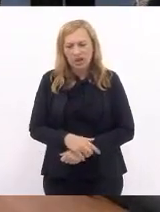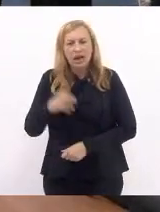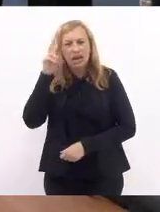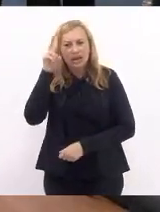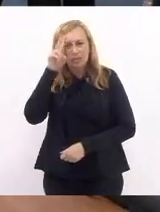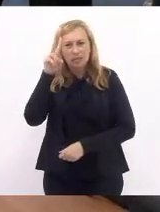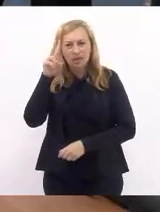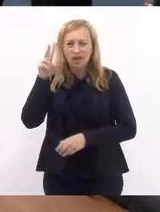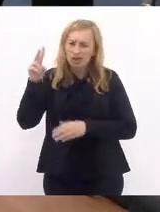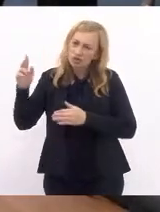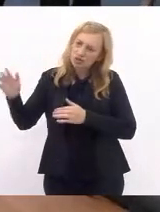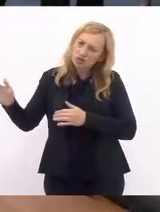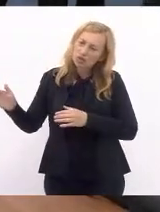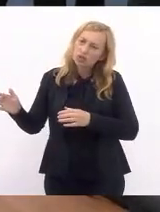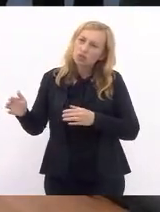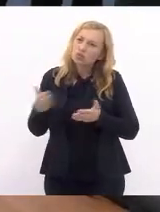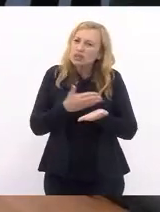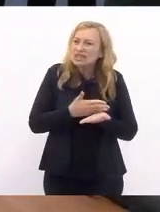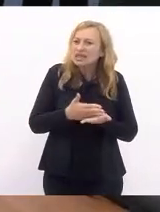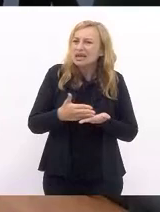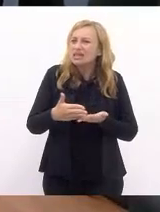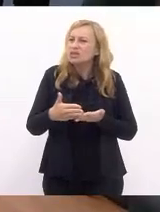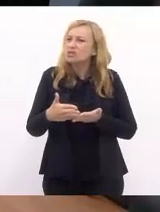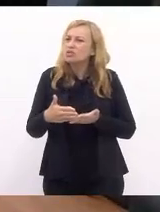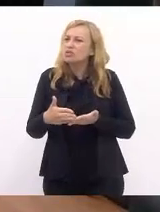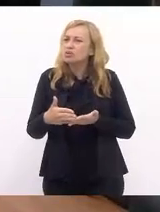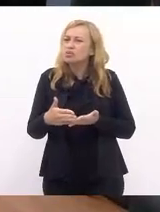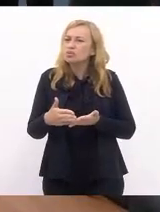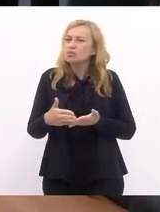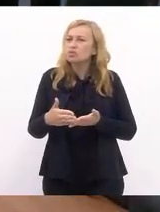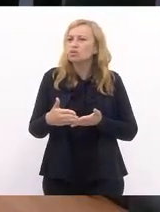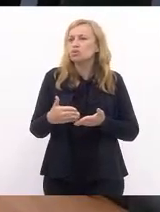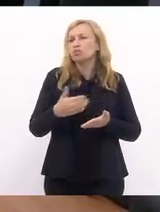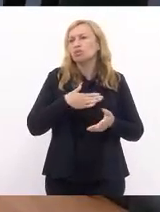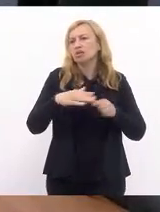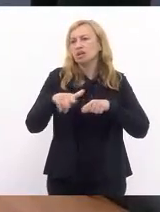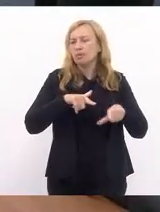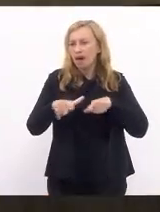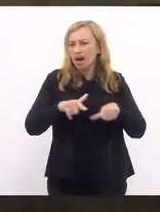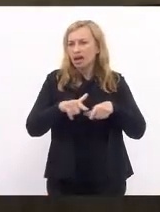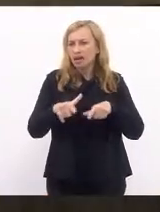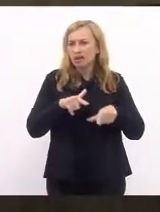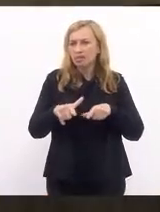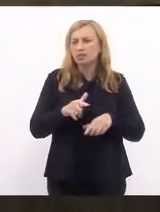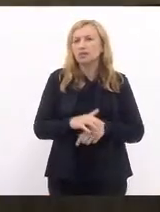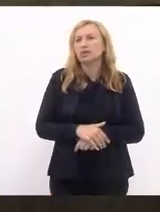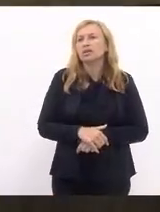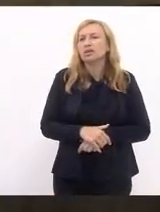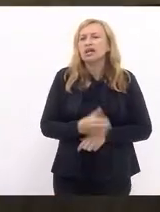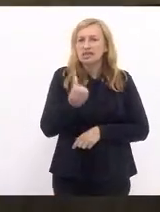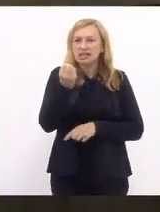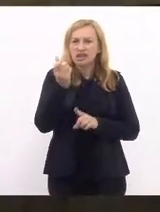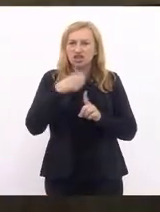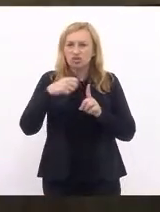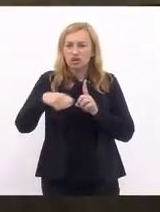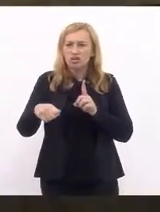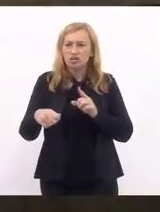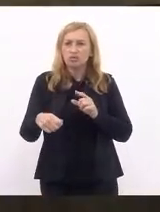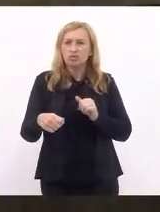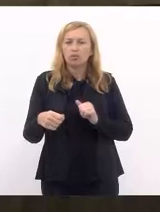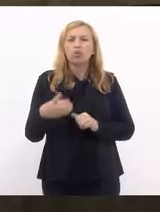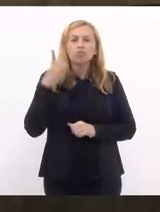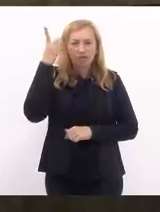na minha trajetória não só na minha trajetória política mas especialmente trajetória nesses seis meses como